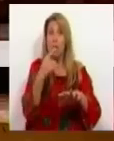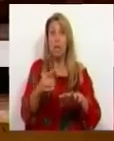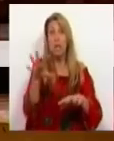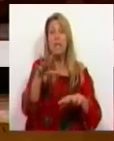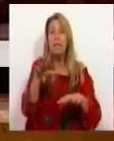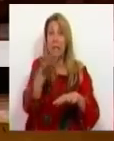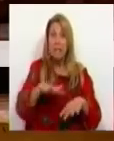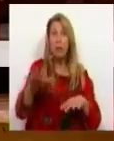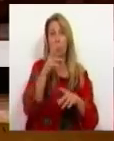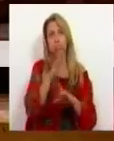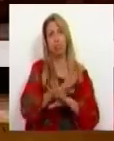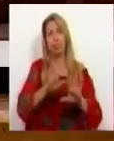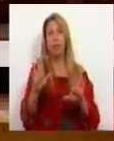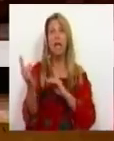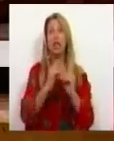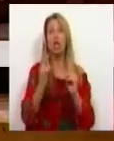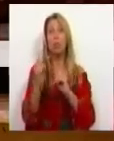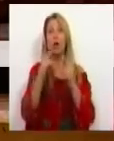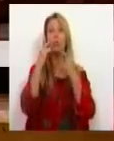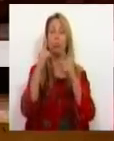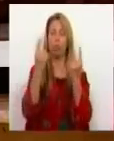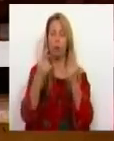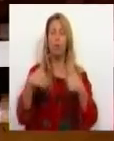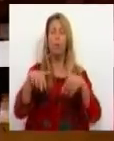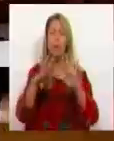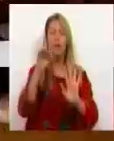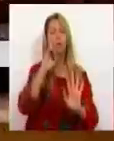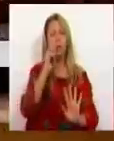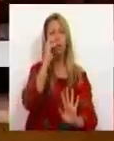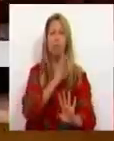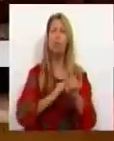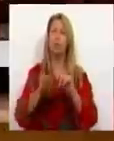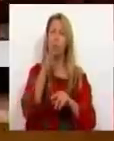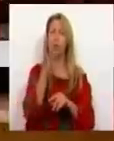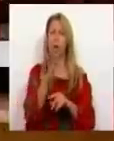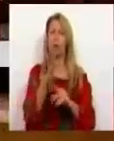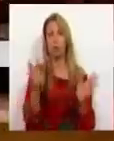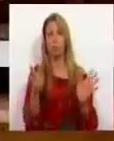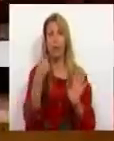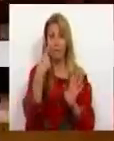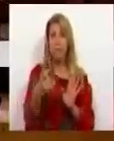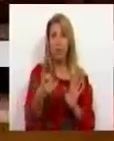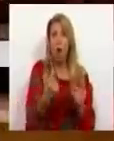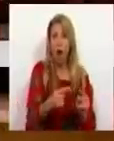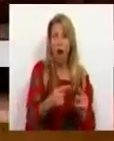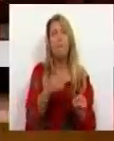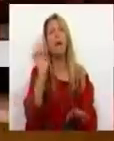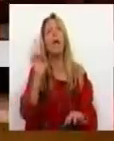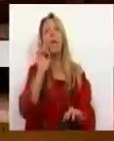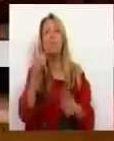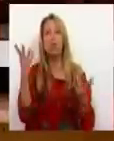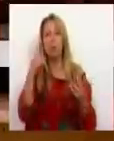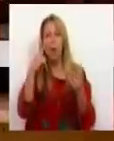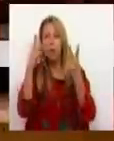nos transportes públicos. Mas, senhoras e senhores deputados, mais do que constatações, importa esmiuçar um pouco mais